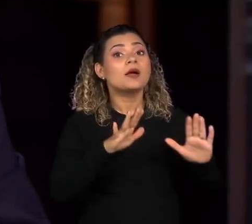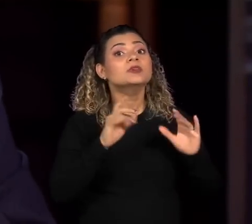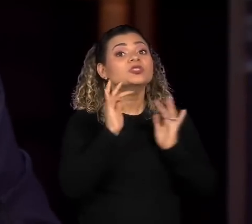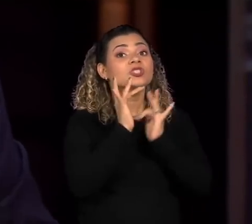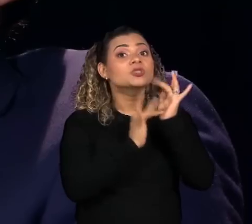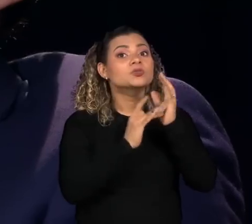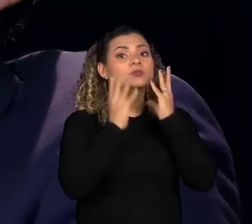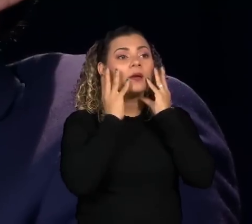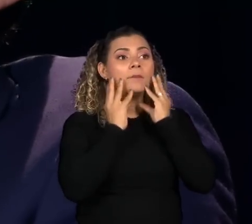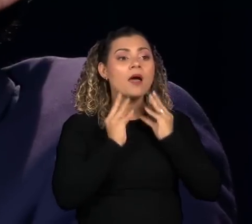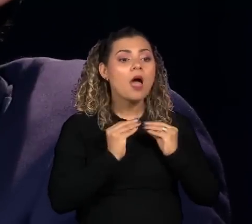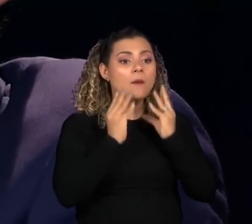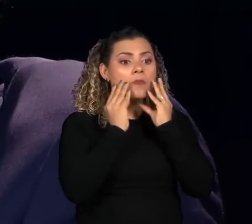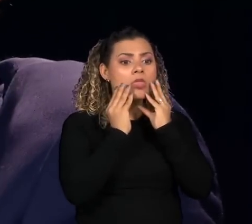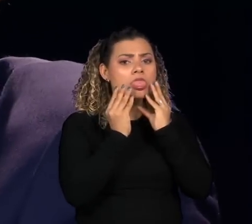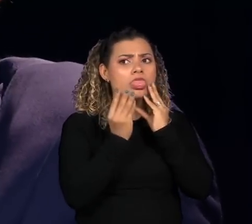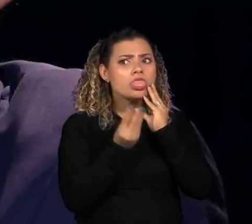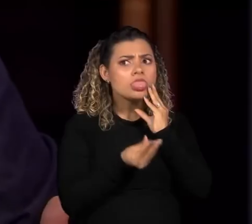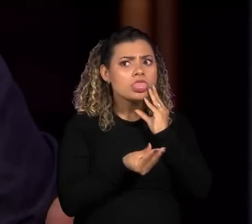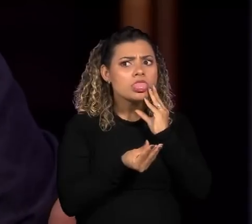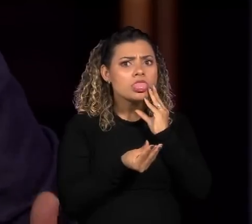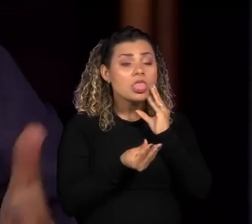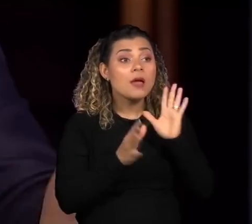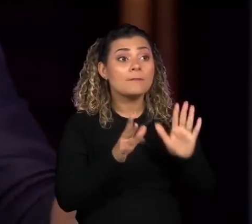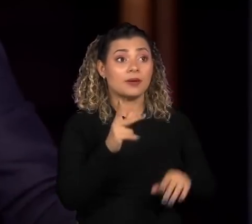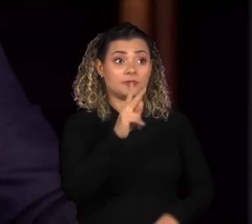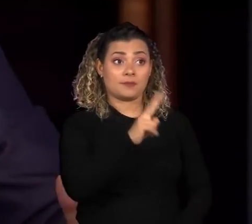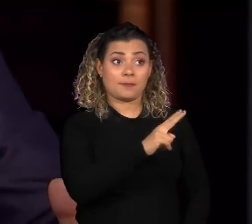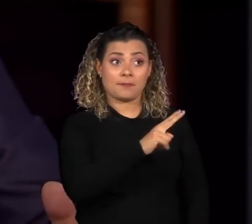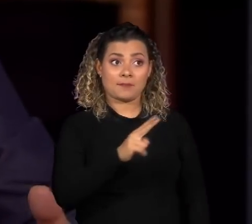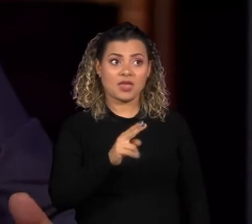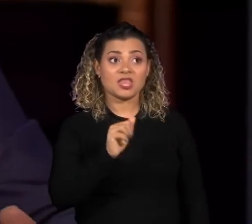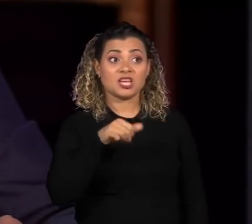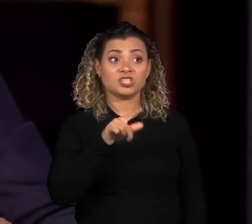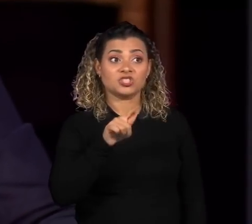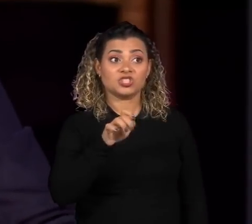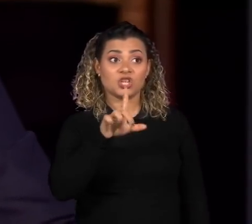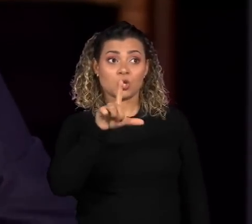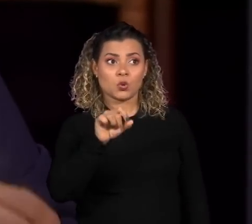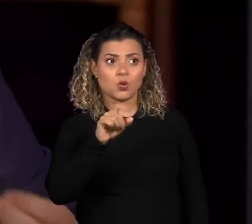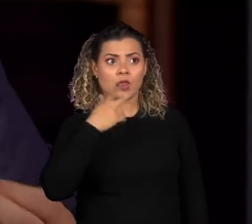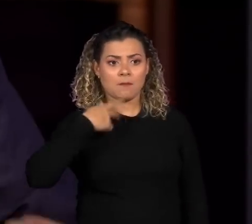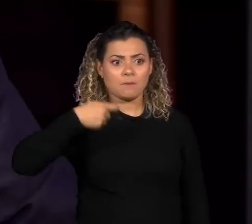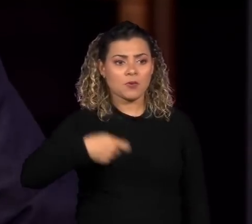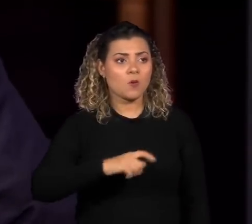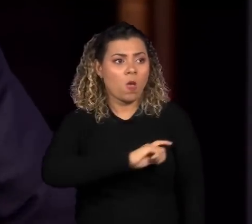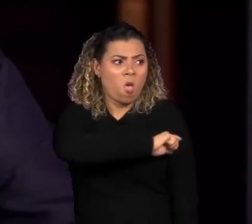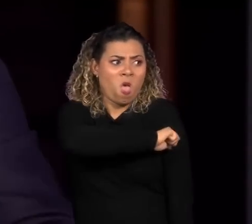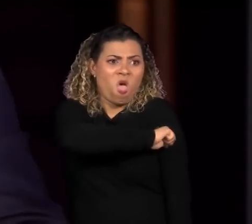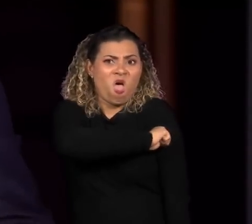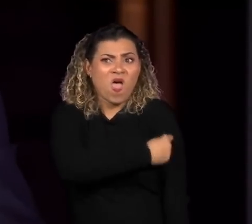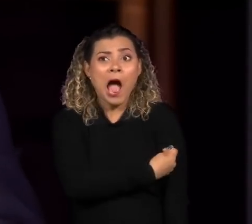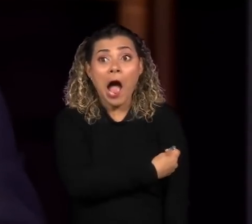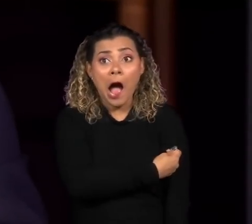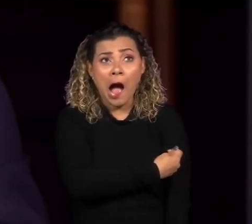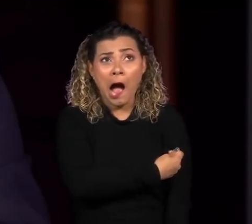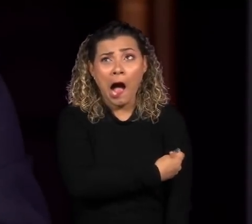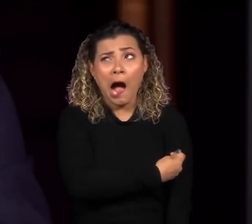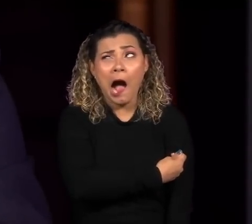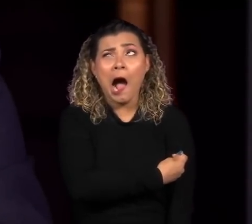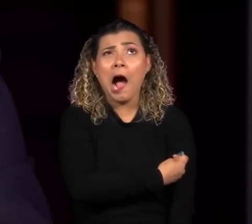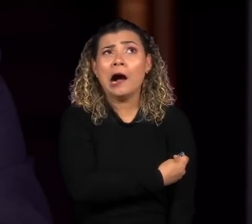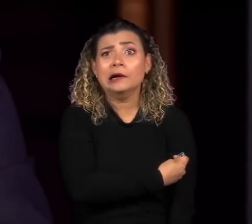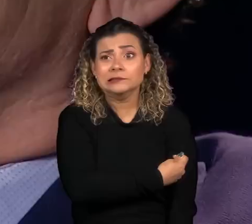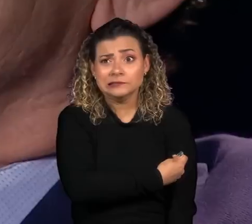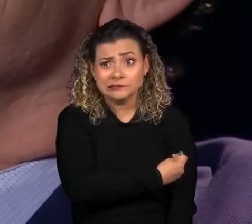cair. E o padre Ângelo, muito rigoroso, italiano, me deu um beliscão. Eu senti a força da